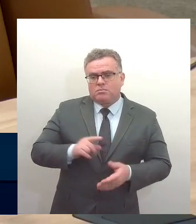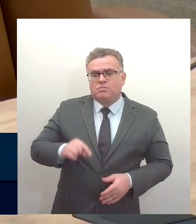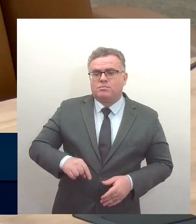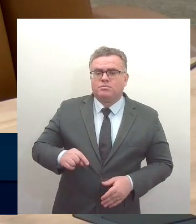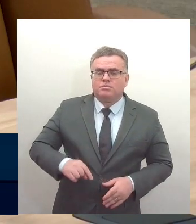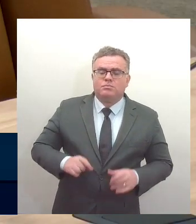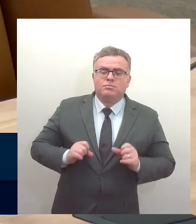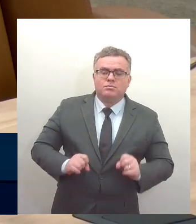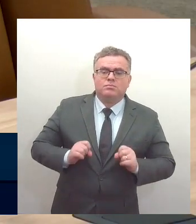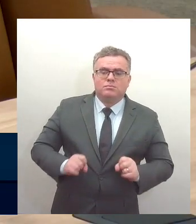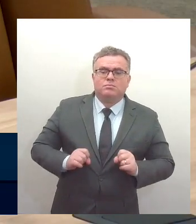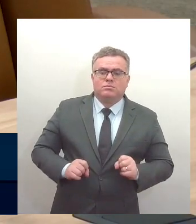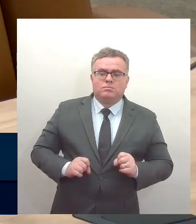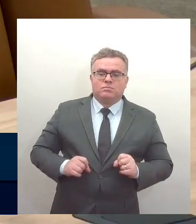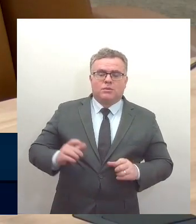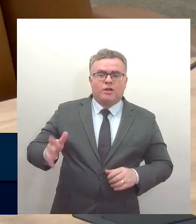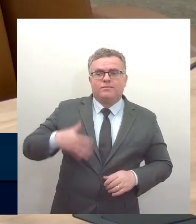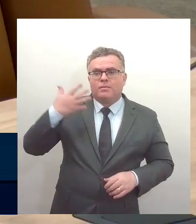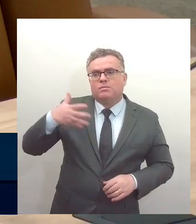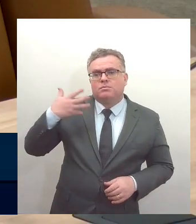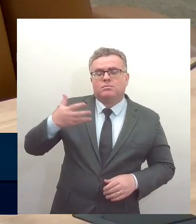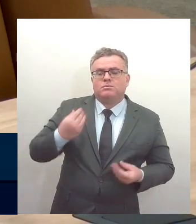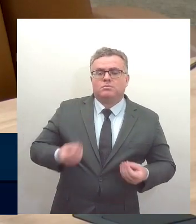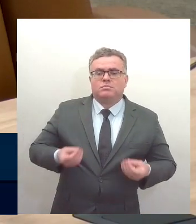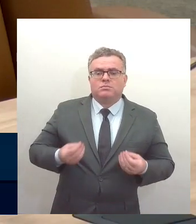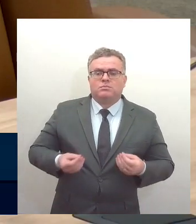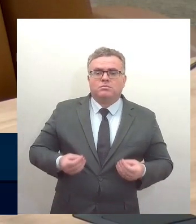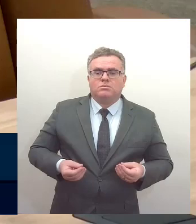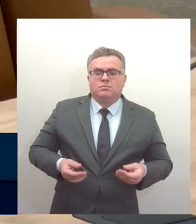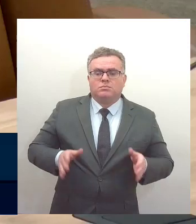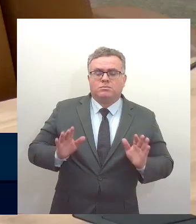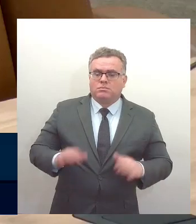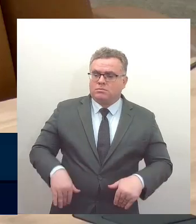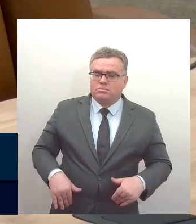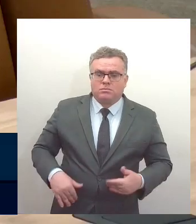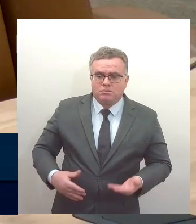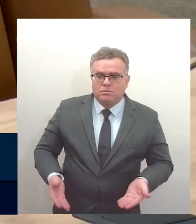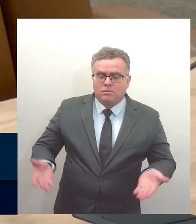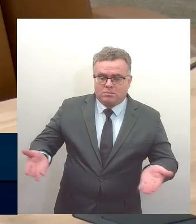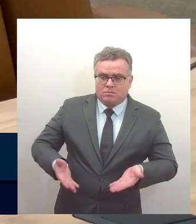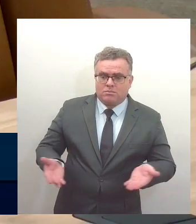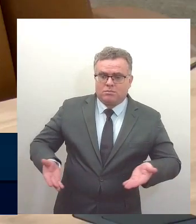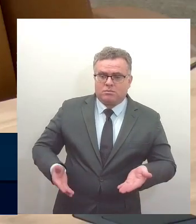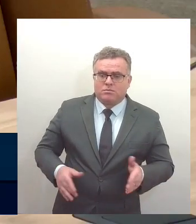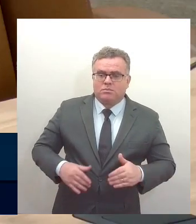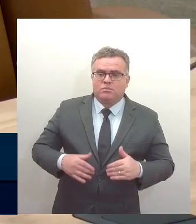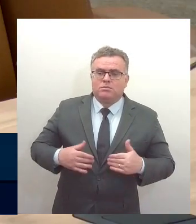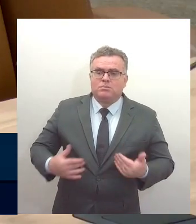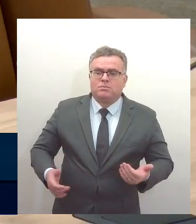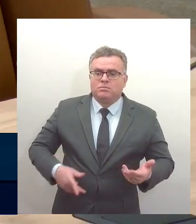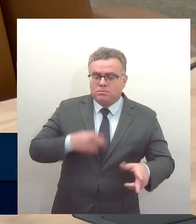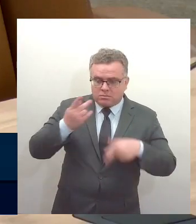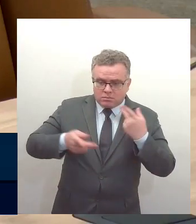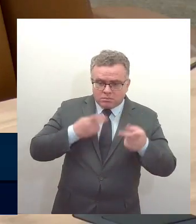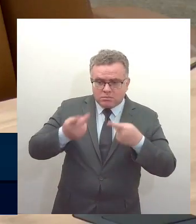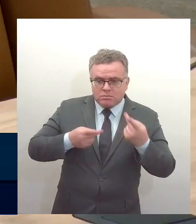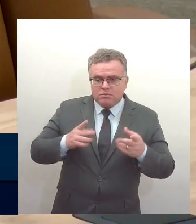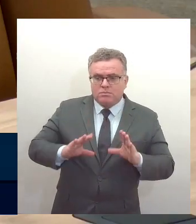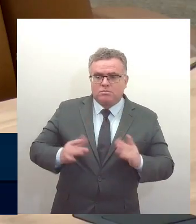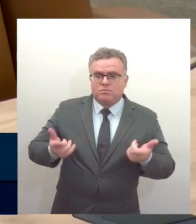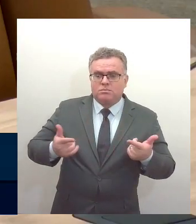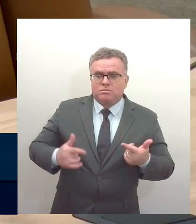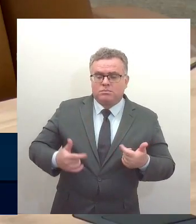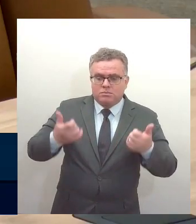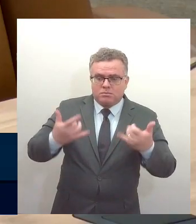sabendo que a casa parlamentar é para parlar, é para falar, é para discursar mesmo, mas a gente pode também